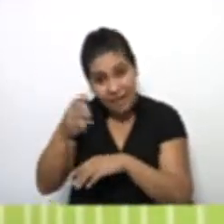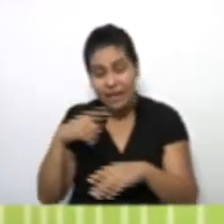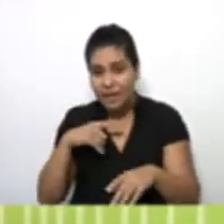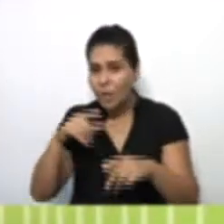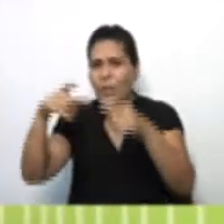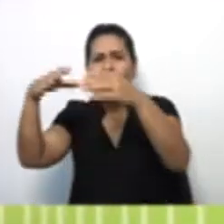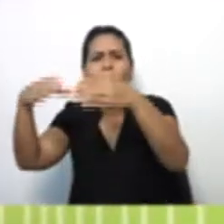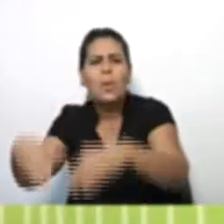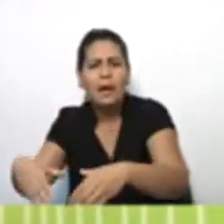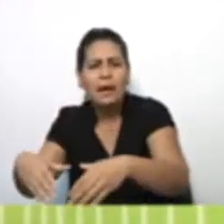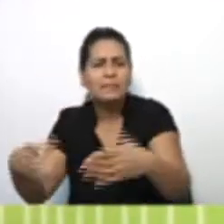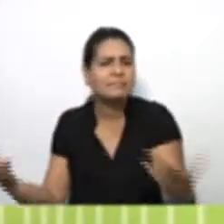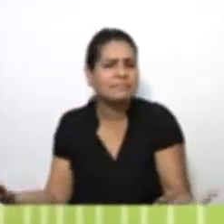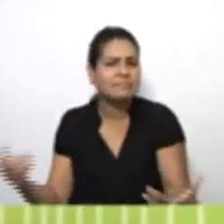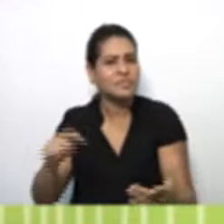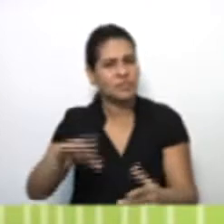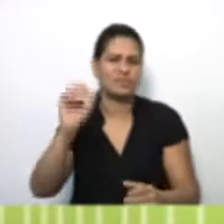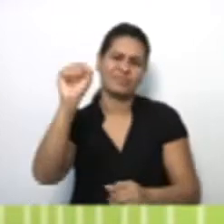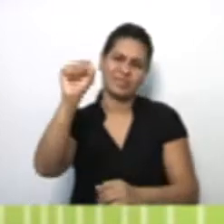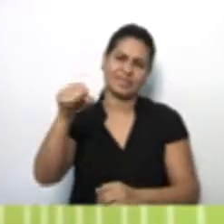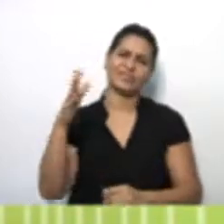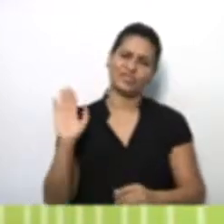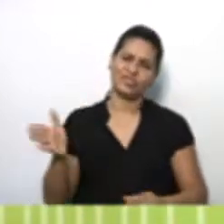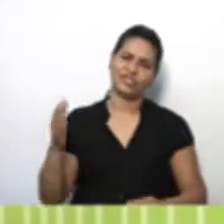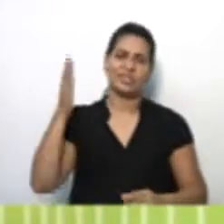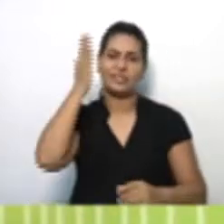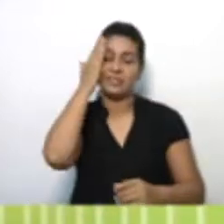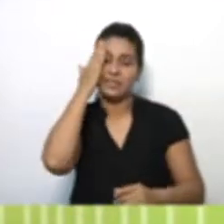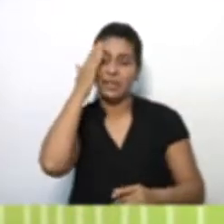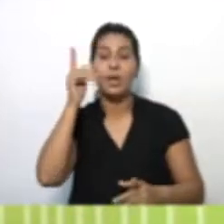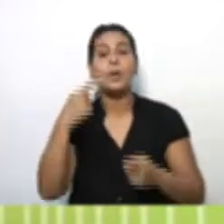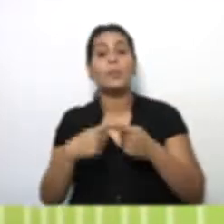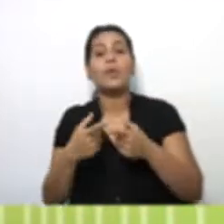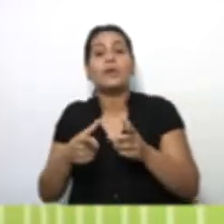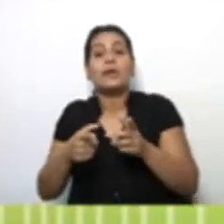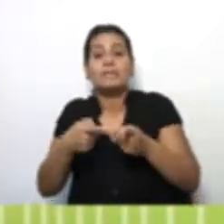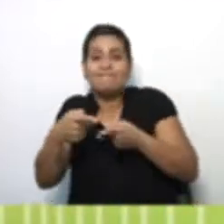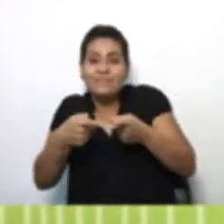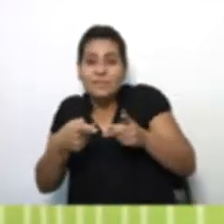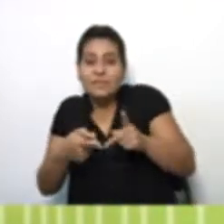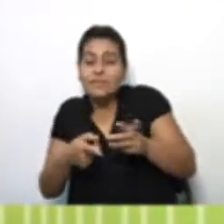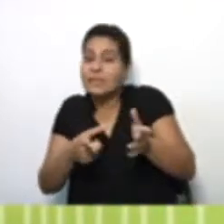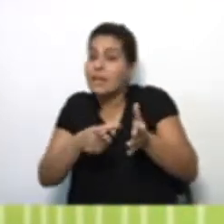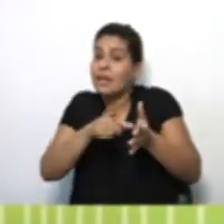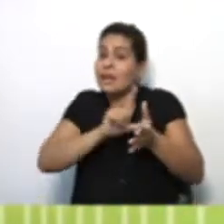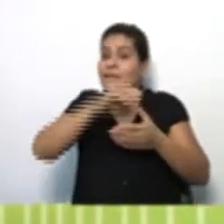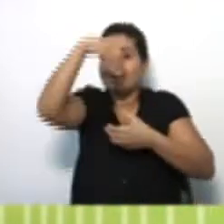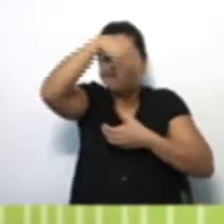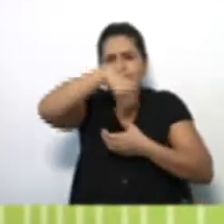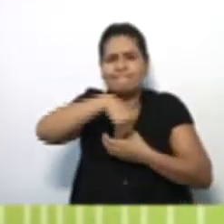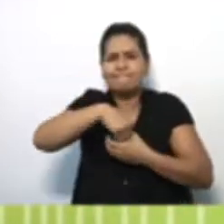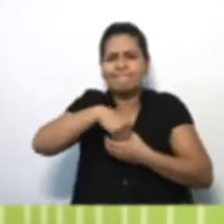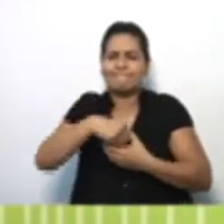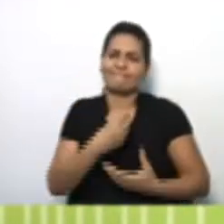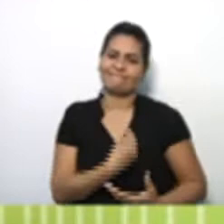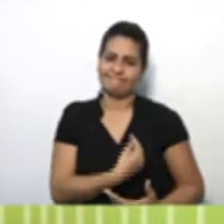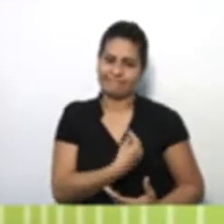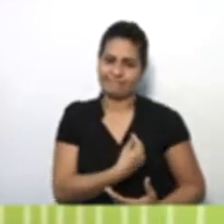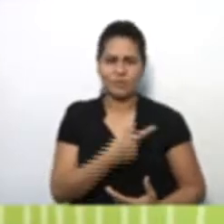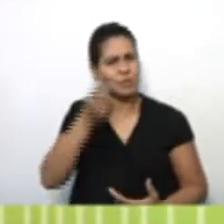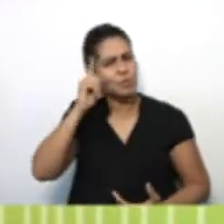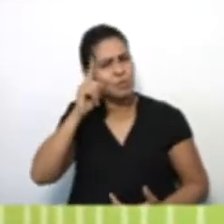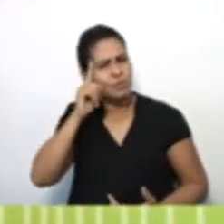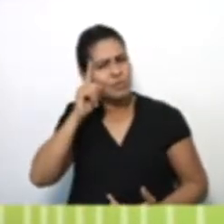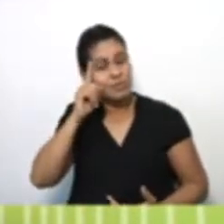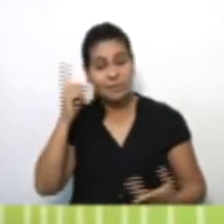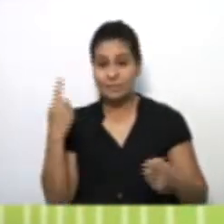algum lugar? Eu tenho certeza que sim. Sabe por quê, meu querido? Porque o planejamento, ele está implícito, né, na nossa vida, no nosso dia